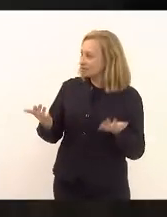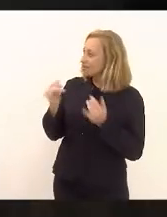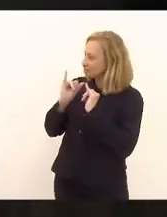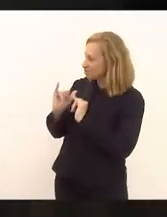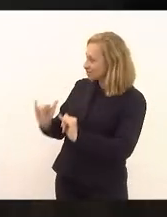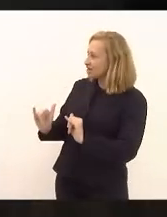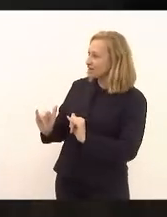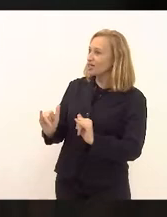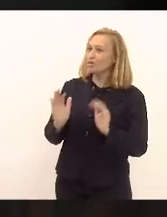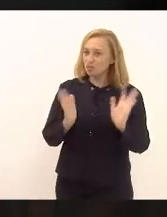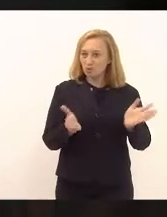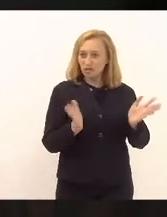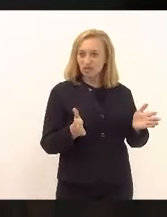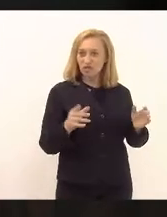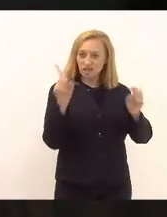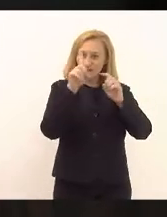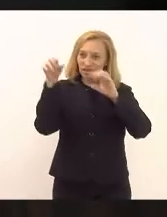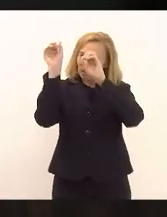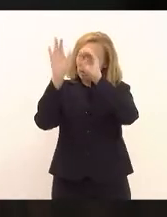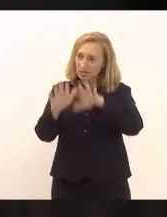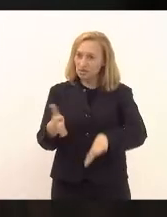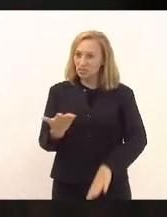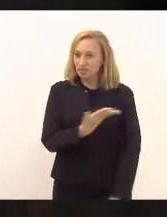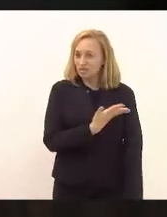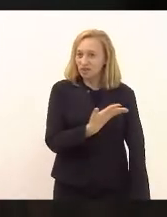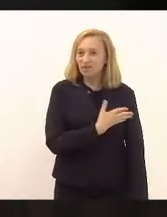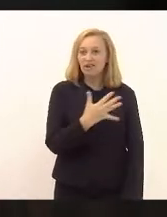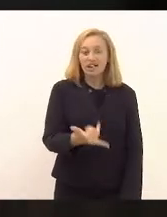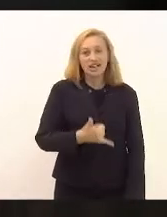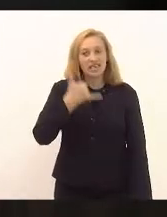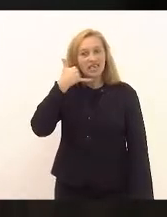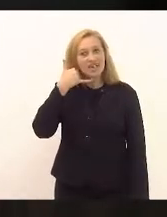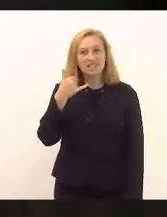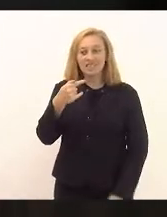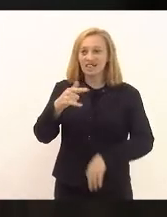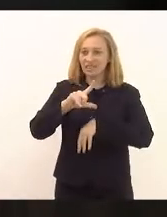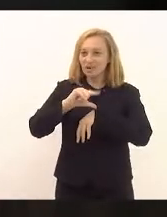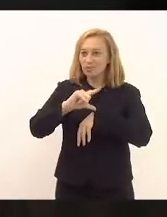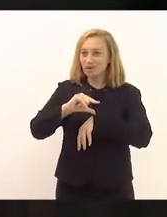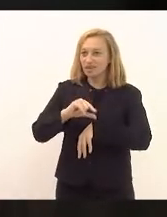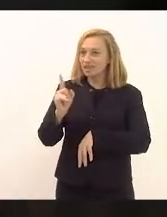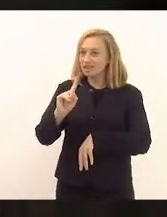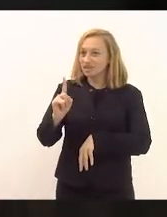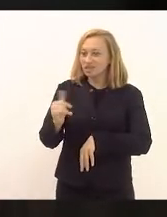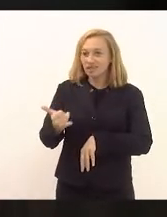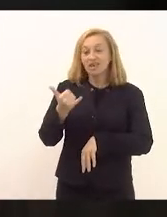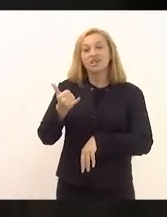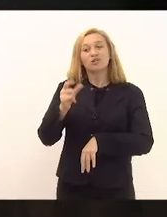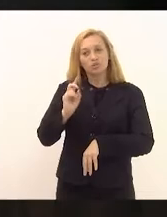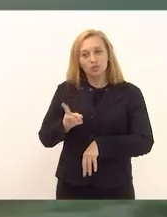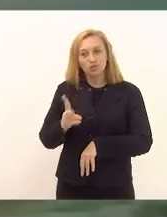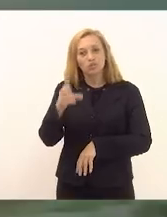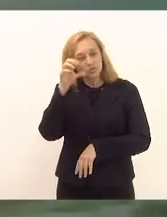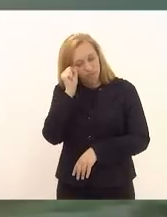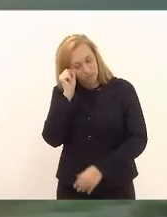que ele é aniversariante. Então, Deus abençoe o amigo. Eu liguei 7 da manhã, não estava, estava dormindo ainda.